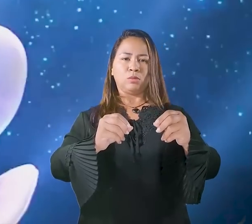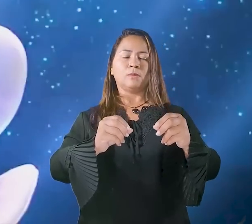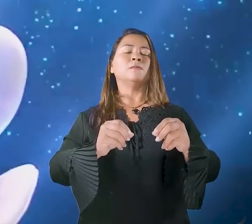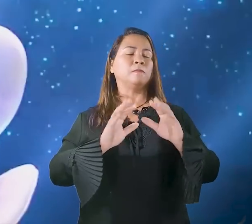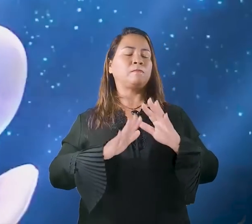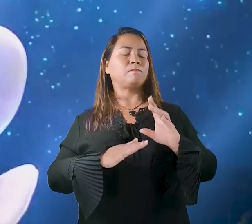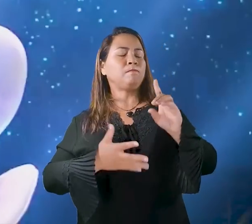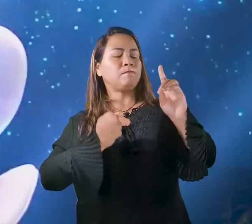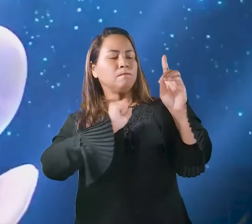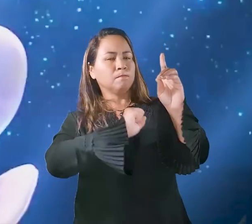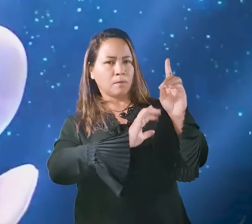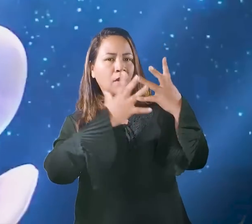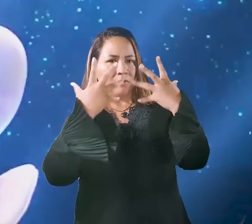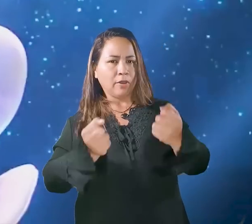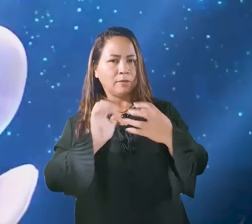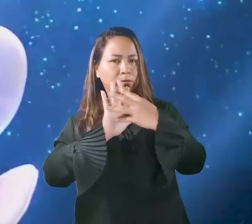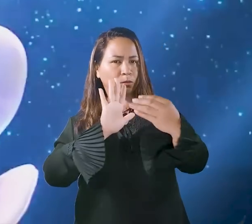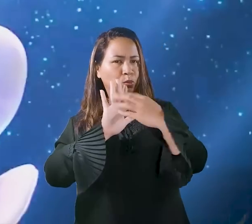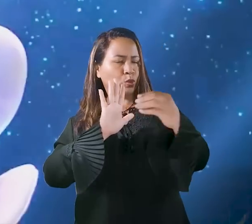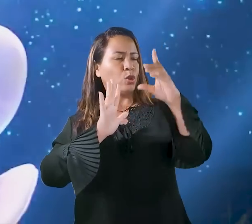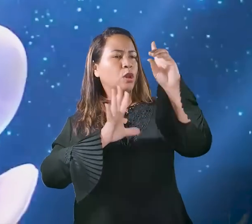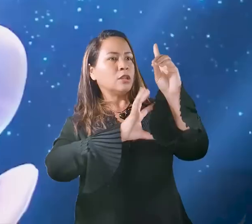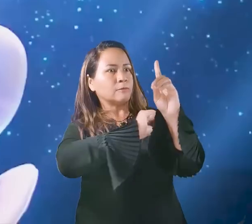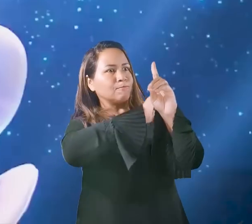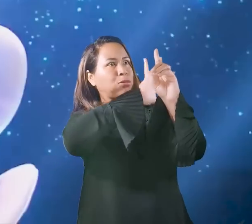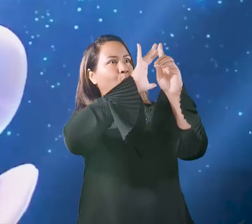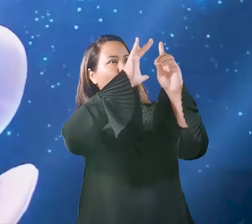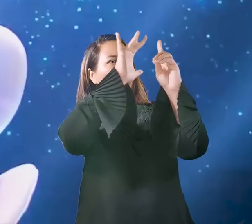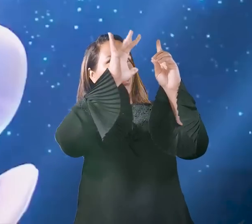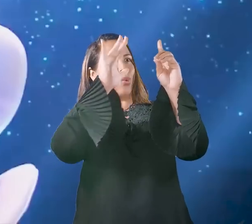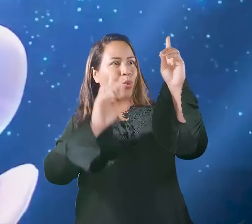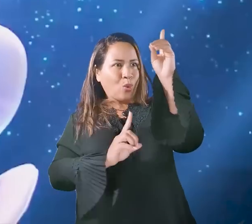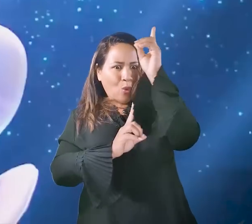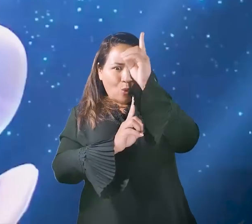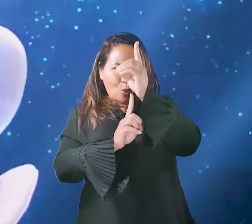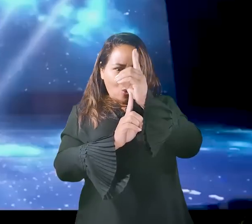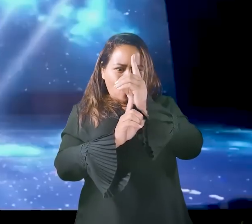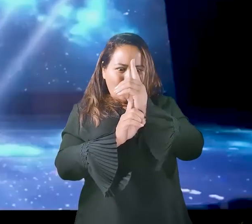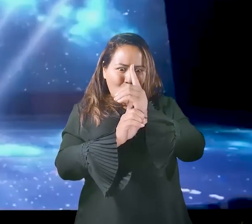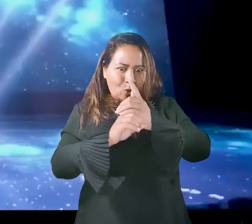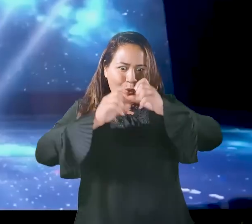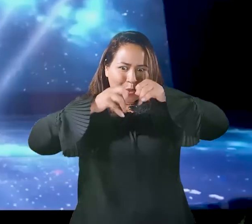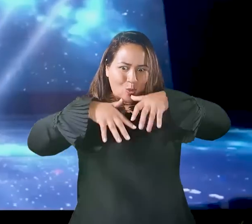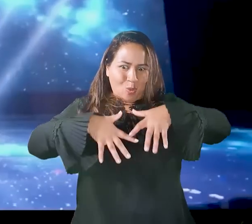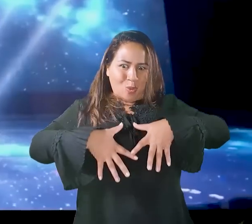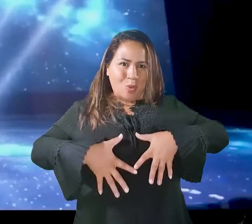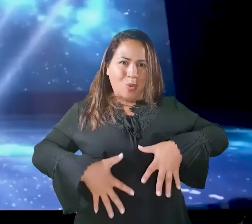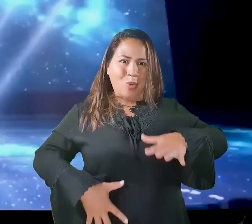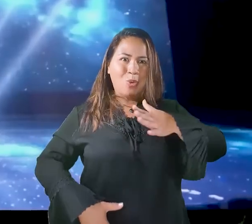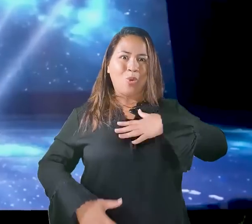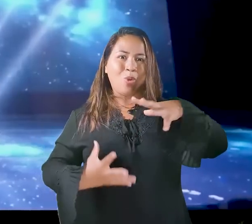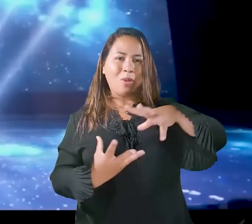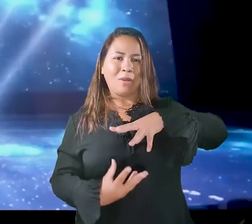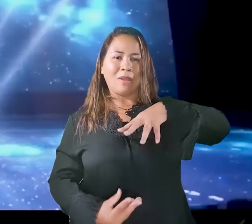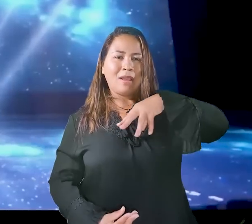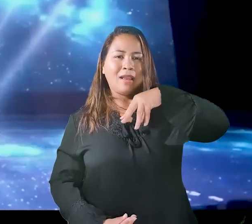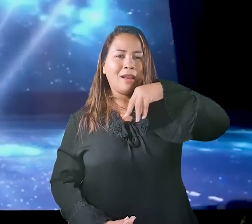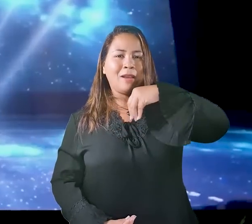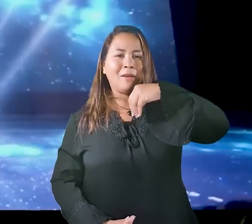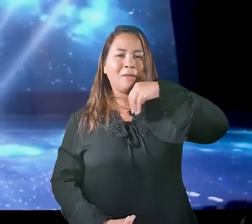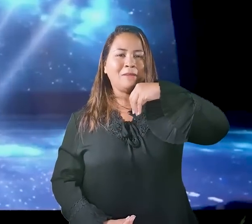Consciência, presença divina de luz. Consciência que está em minha alma.